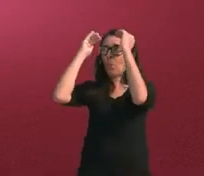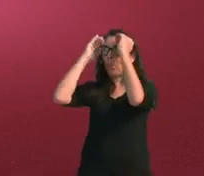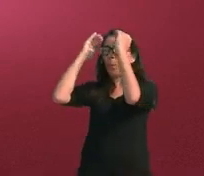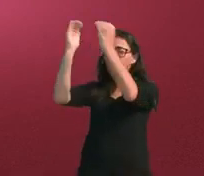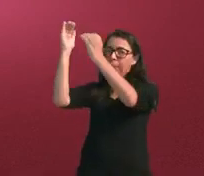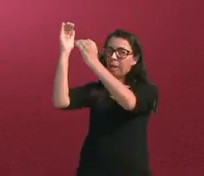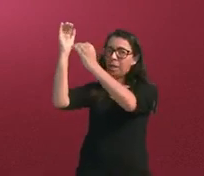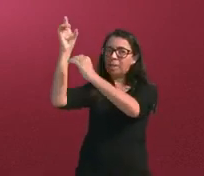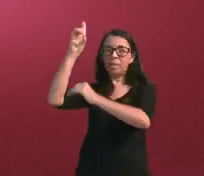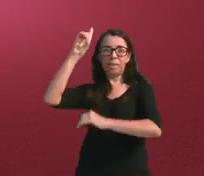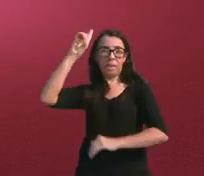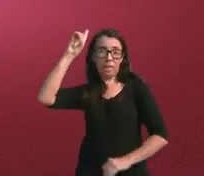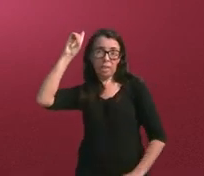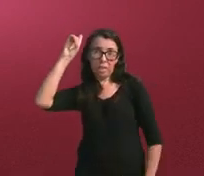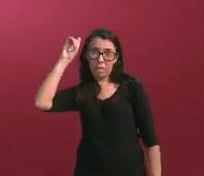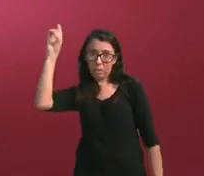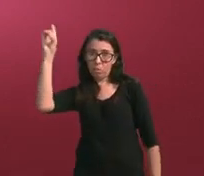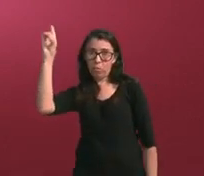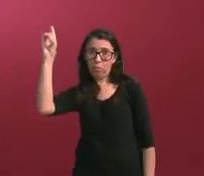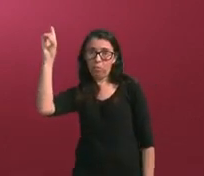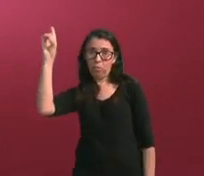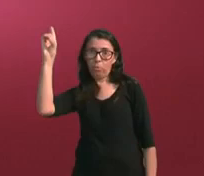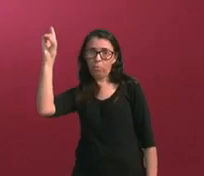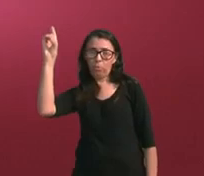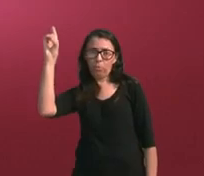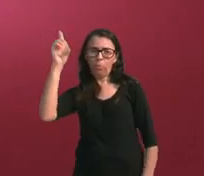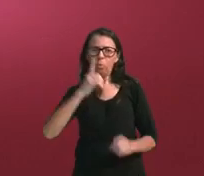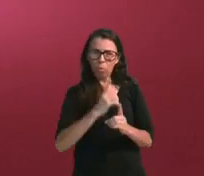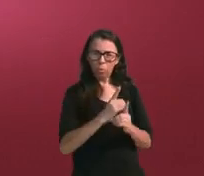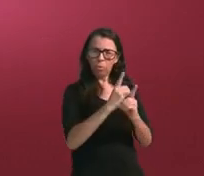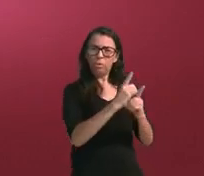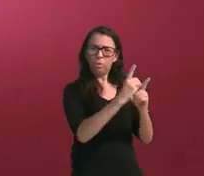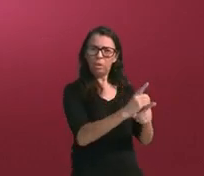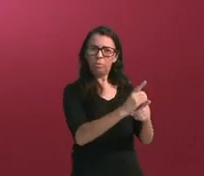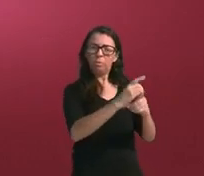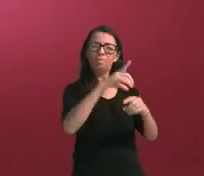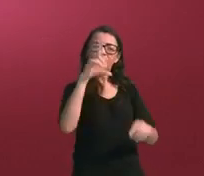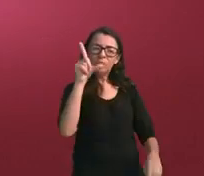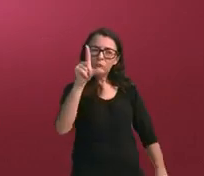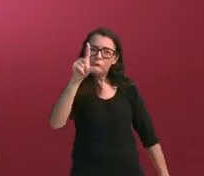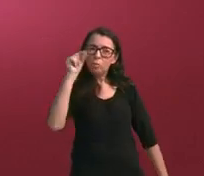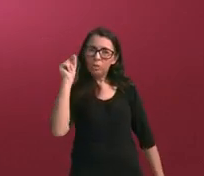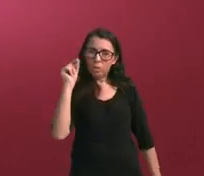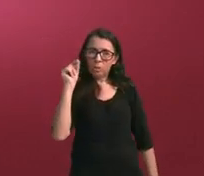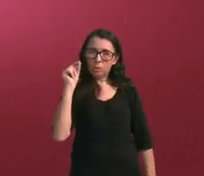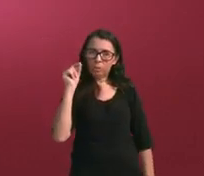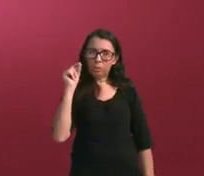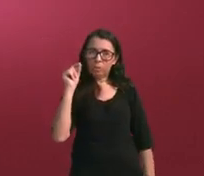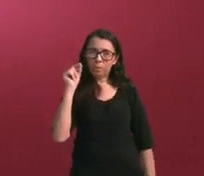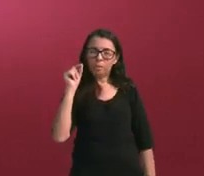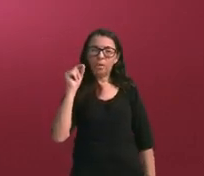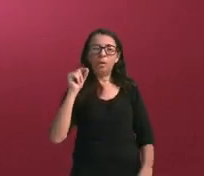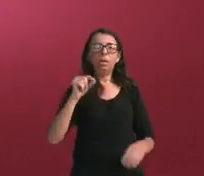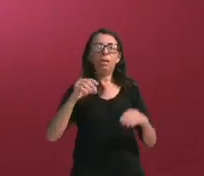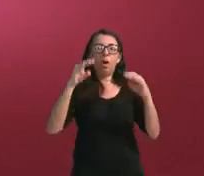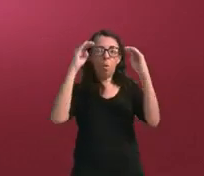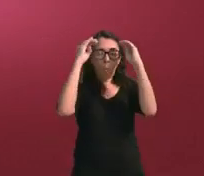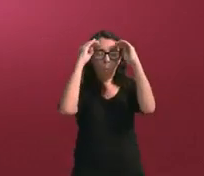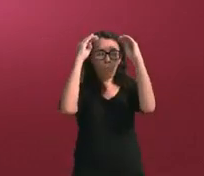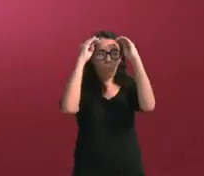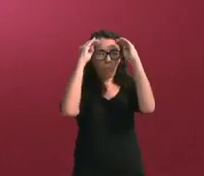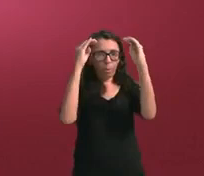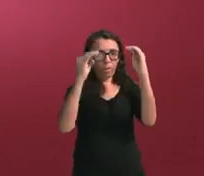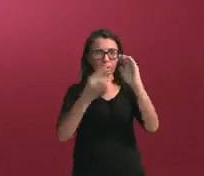e expulsar demônios. Então, os 70 discípulos, eles tinham o poder de